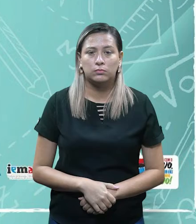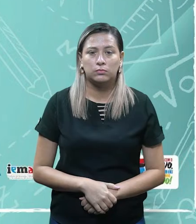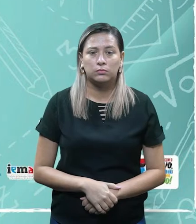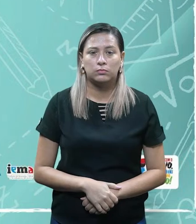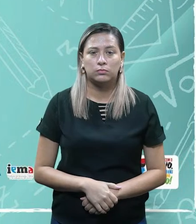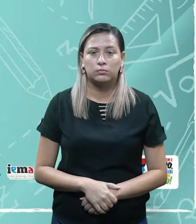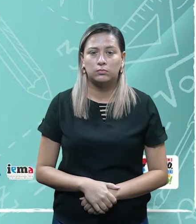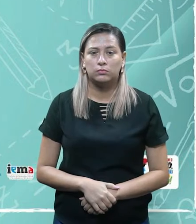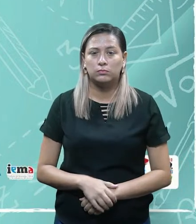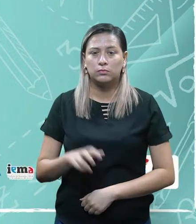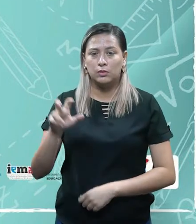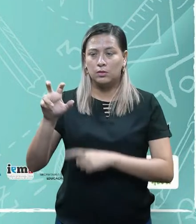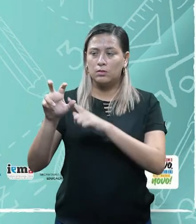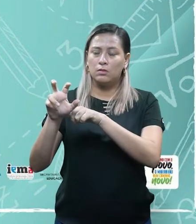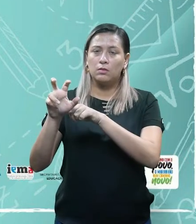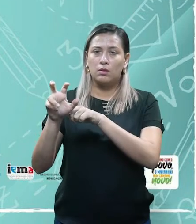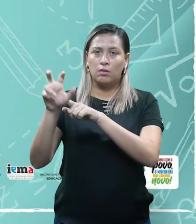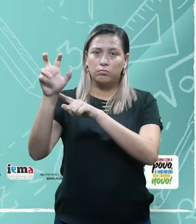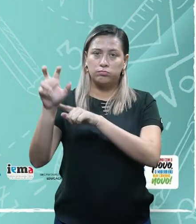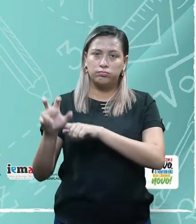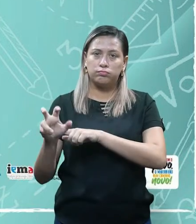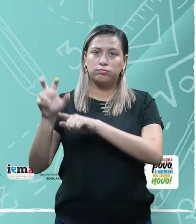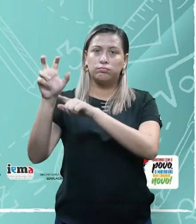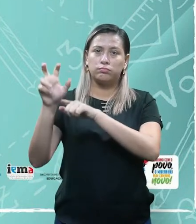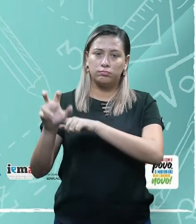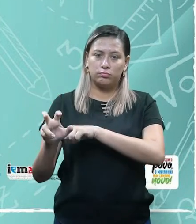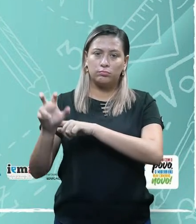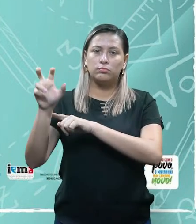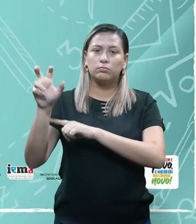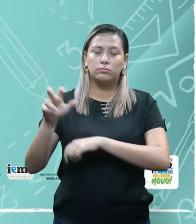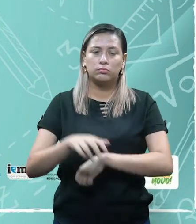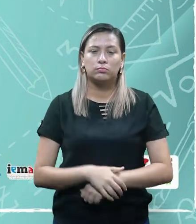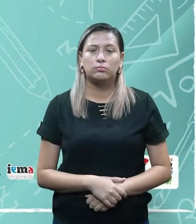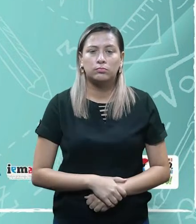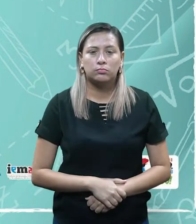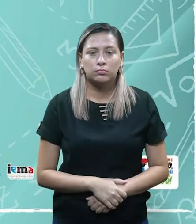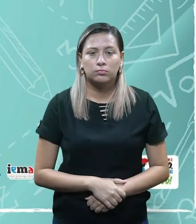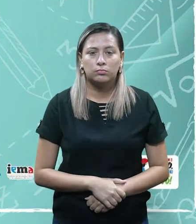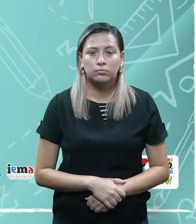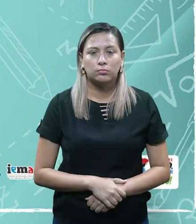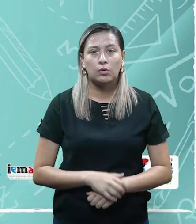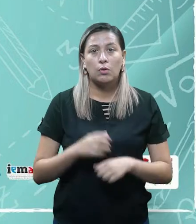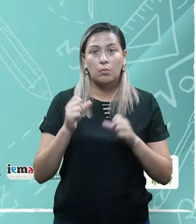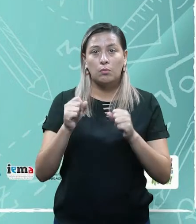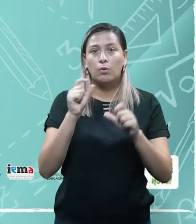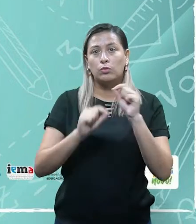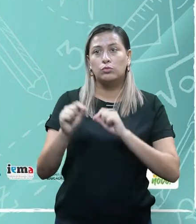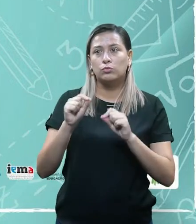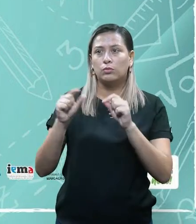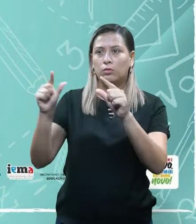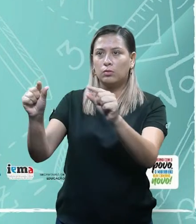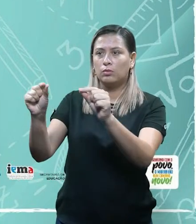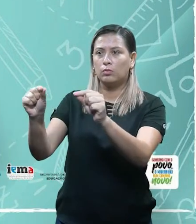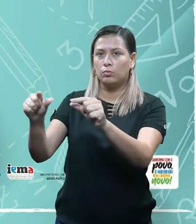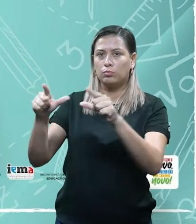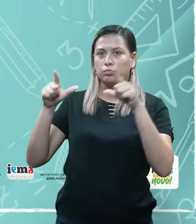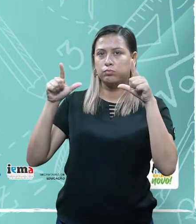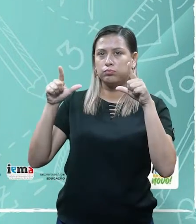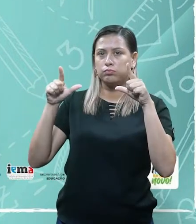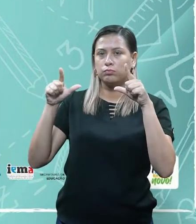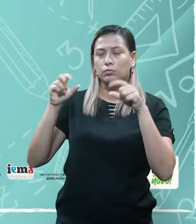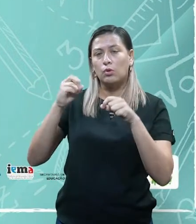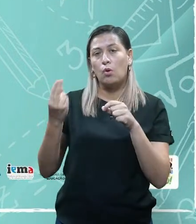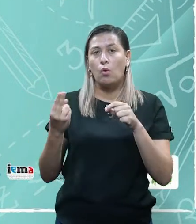O rolinho de cima, você pode fazer o zoom no teu desenho, né? Ampliar